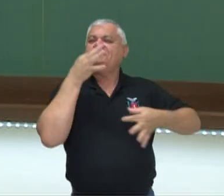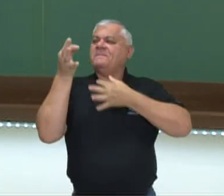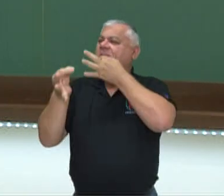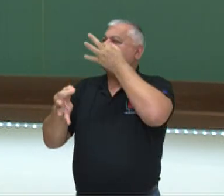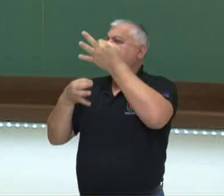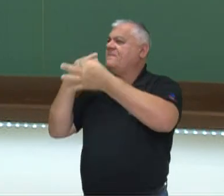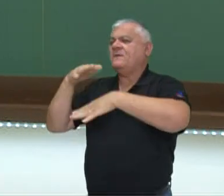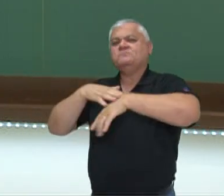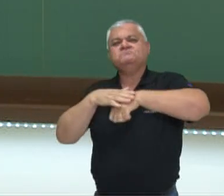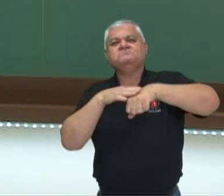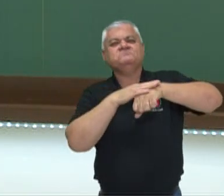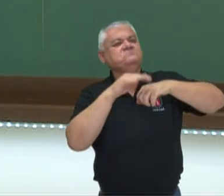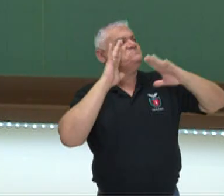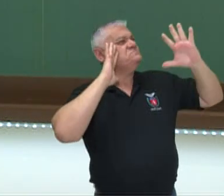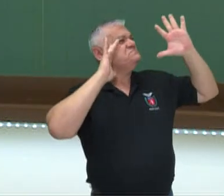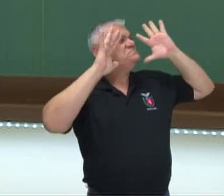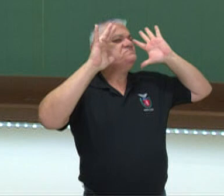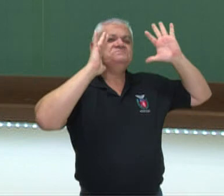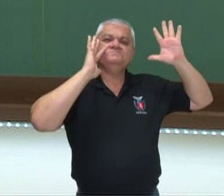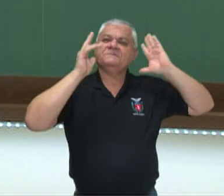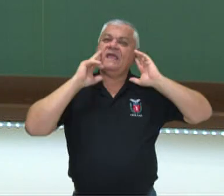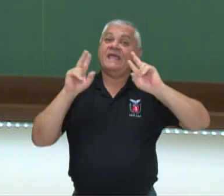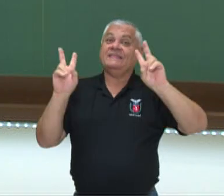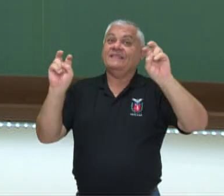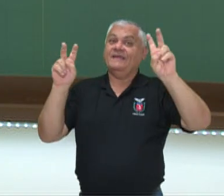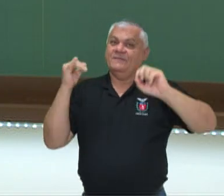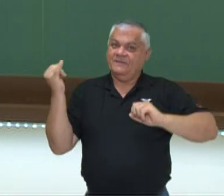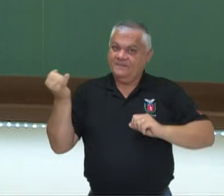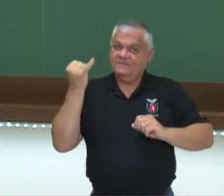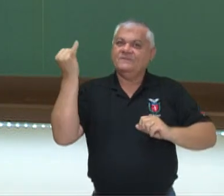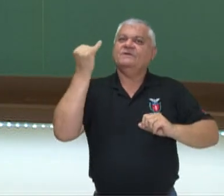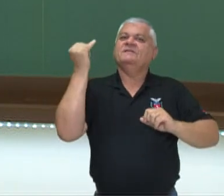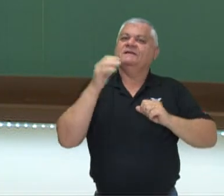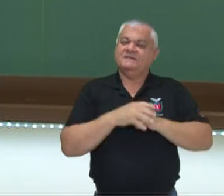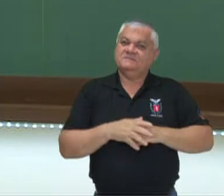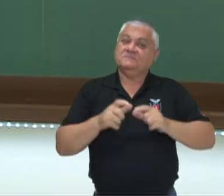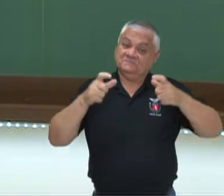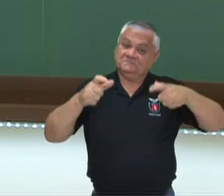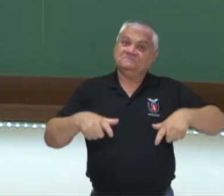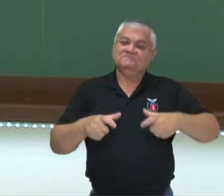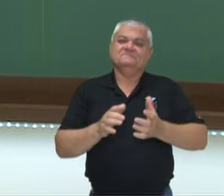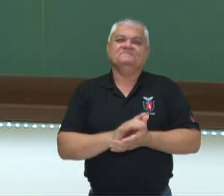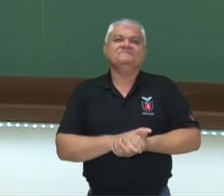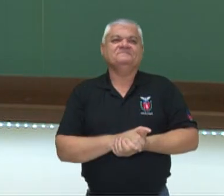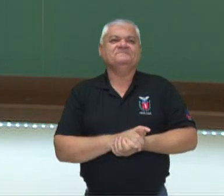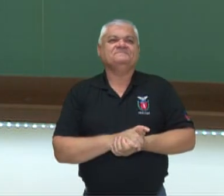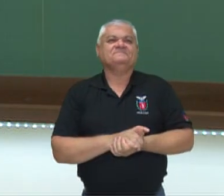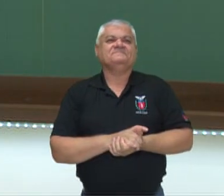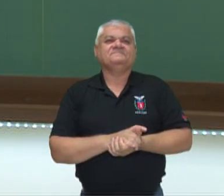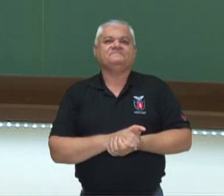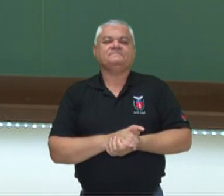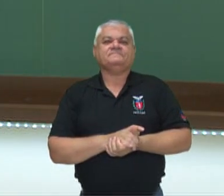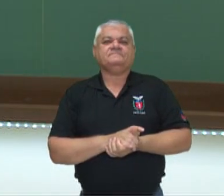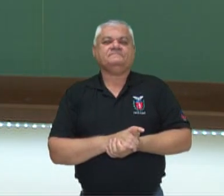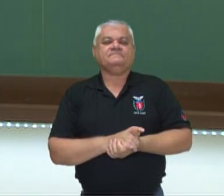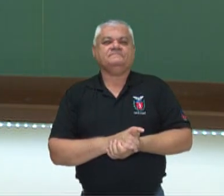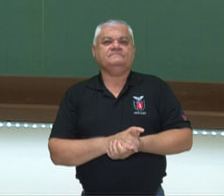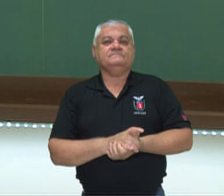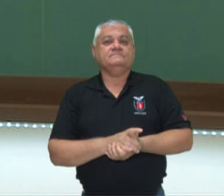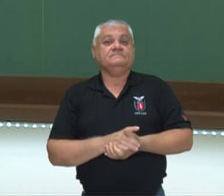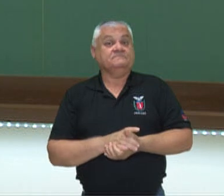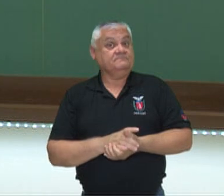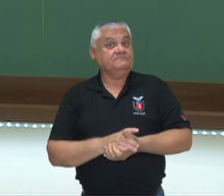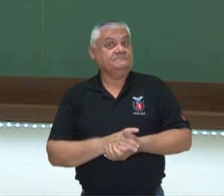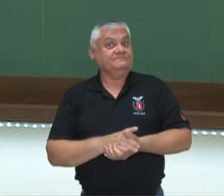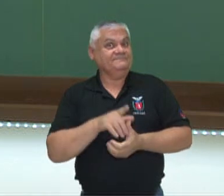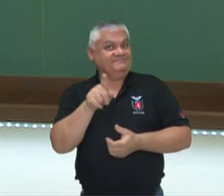filosofia, pensando sobre temas essenciais para aquele momento histórico. Vamos para um quiz aí para ver se